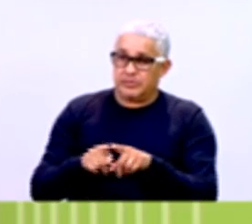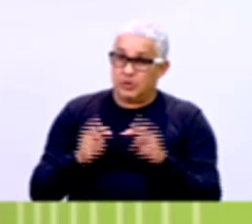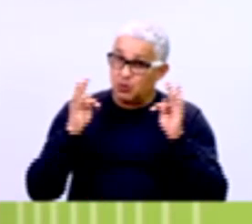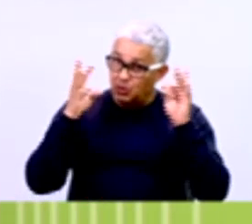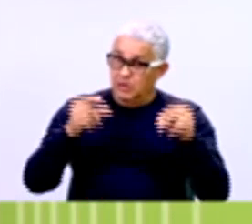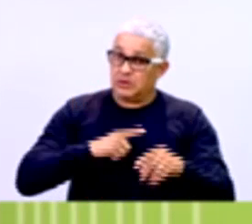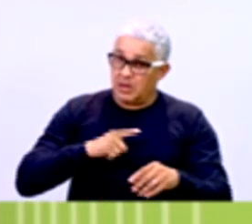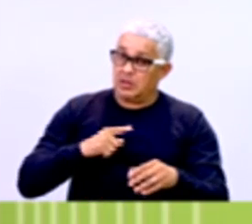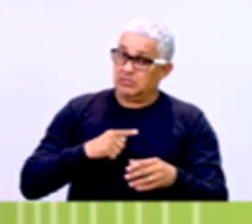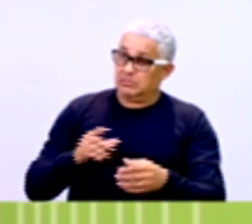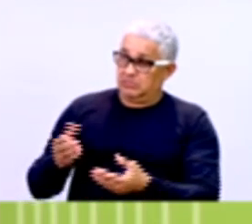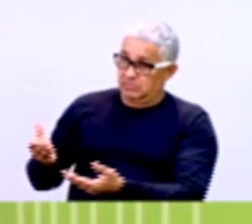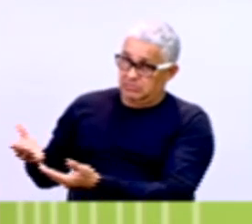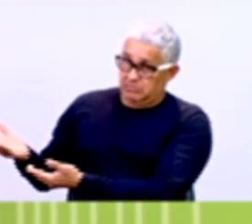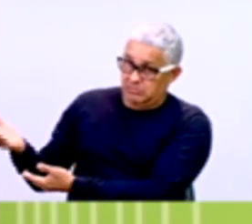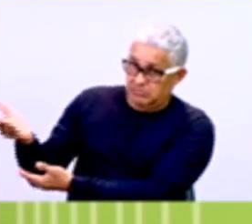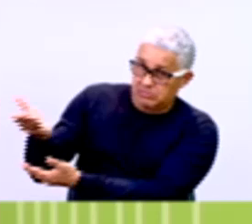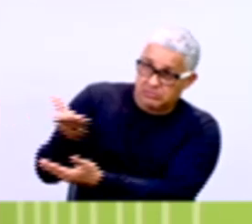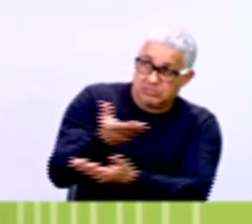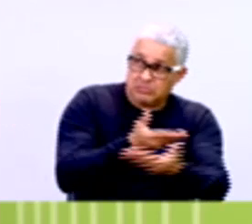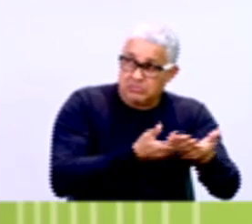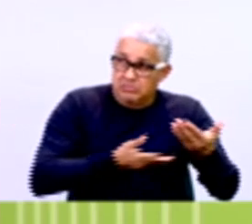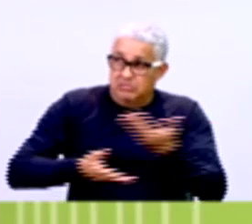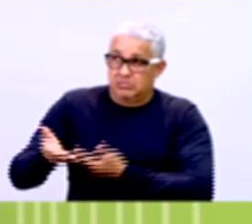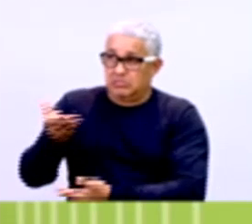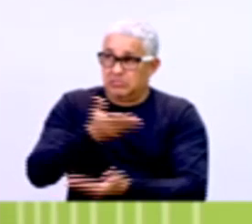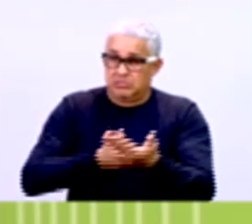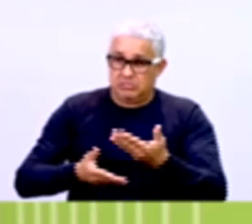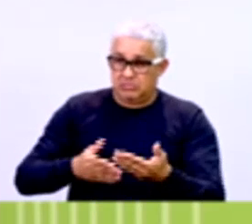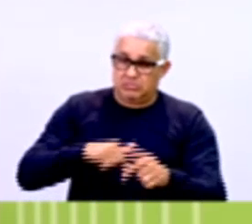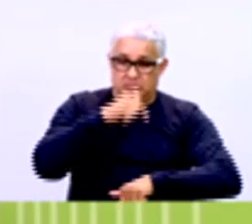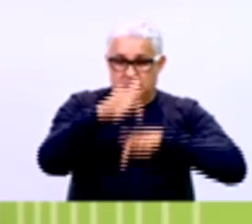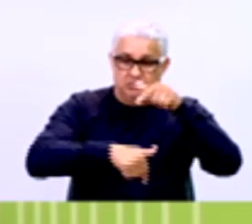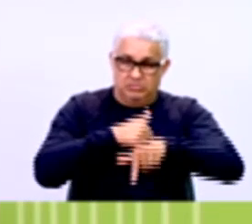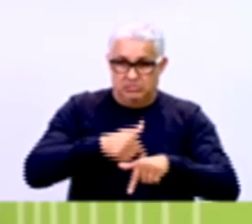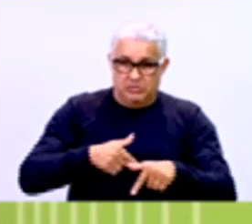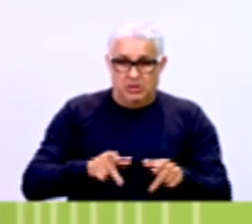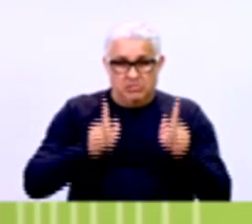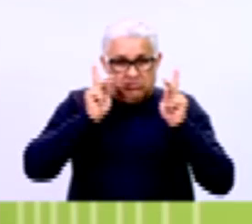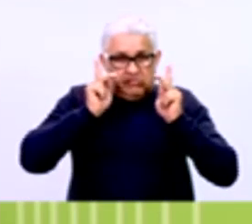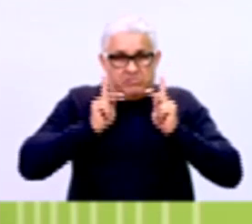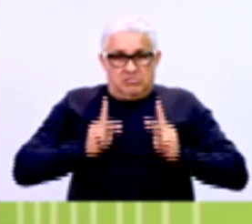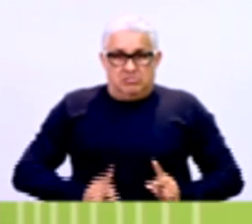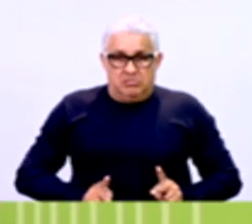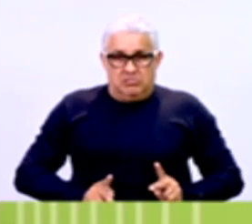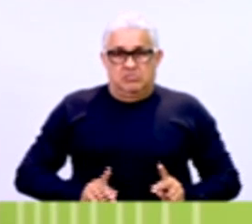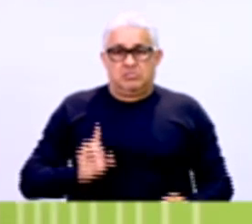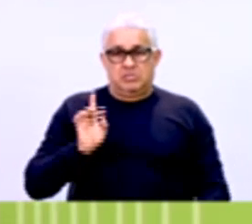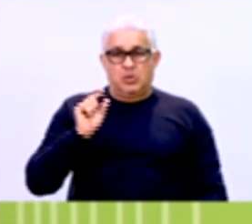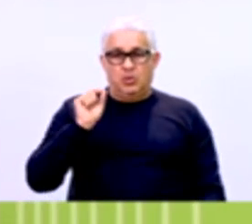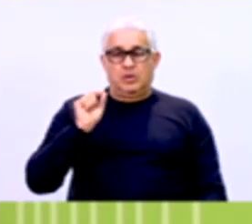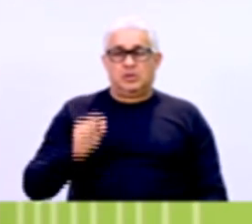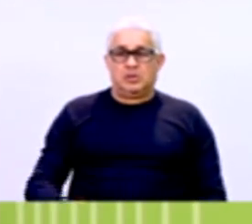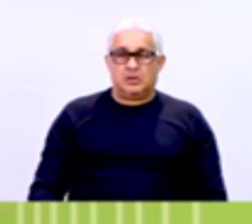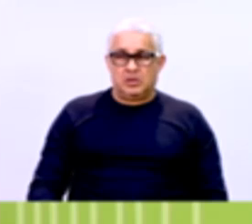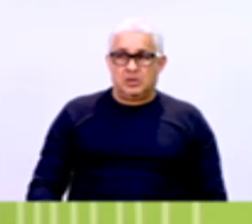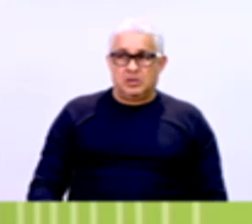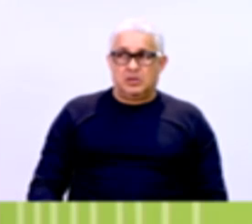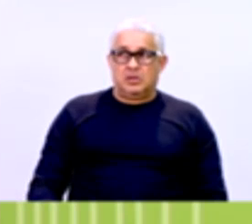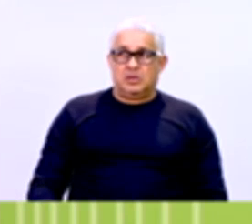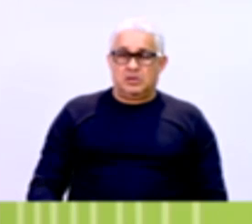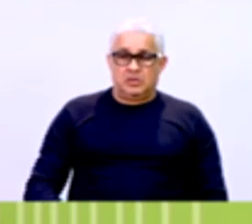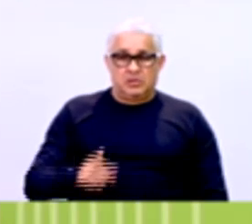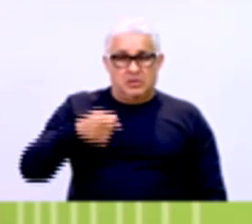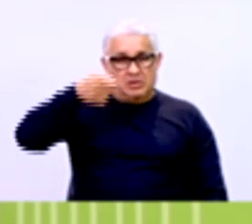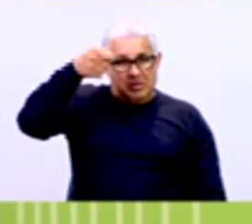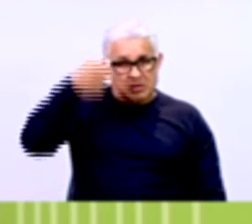muito grande, né? No nosso trabalho, nós temos uma postura não só de cumprimento dos nossos deveres,